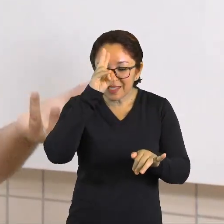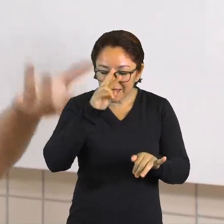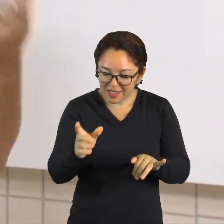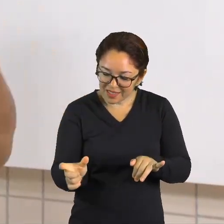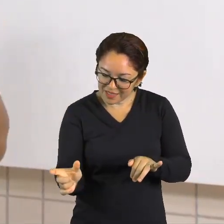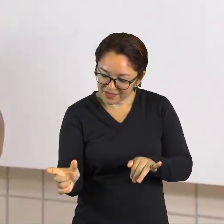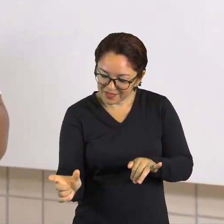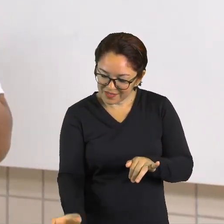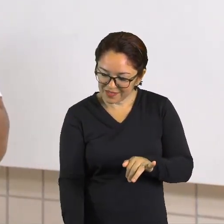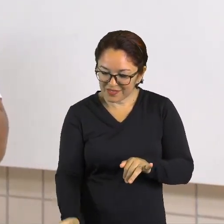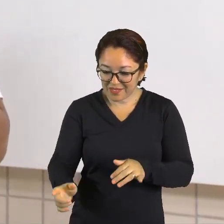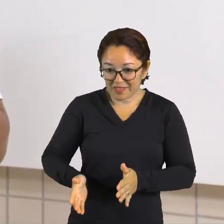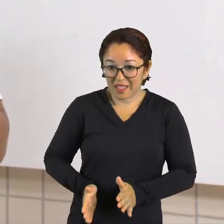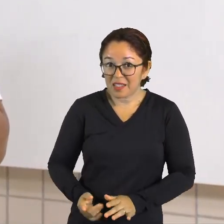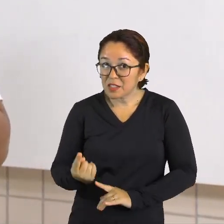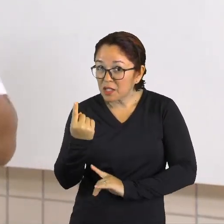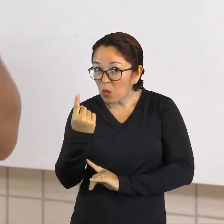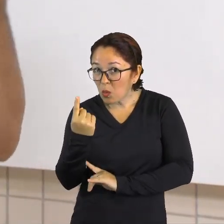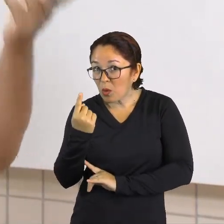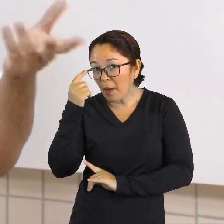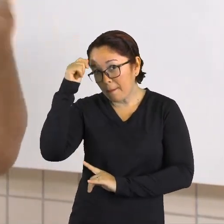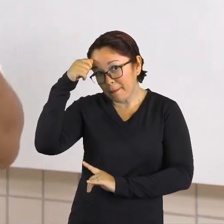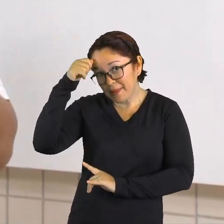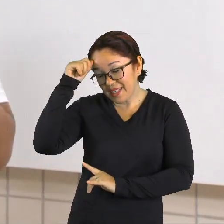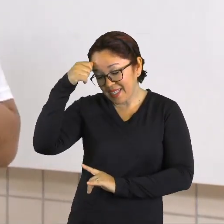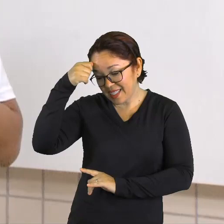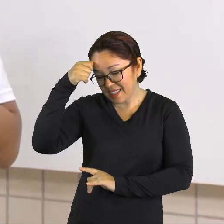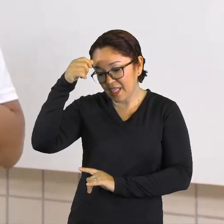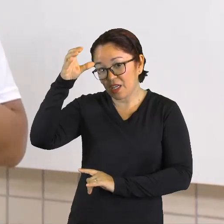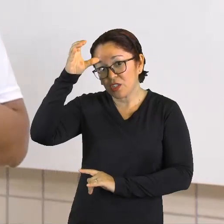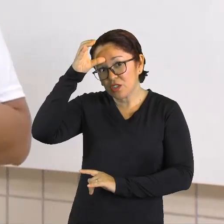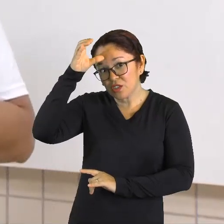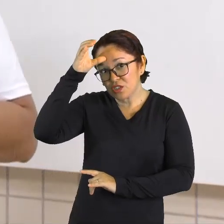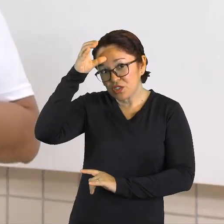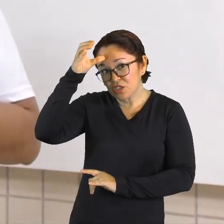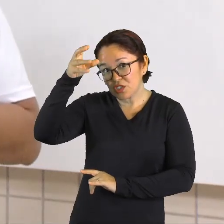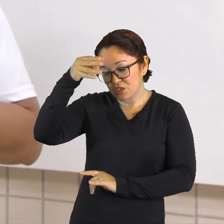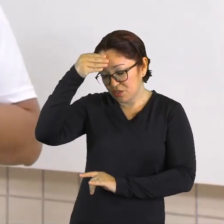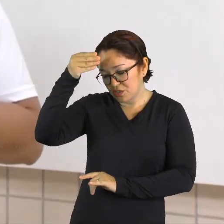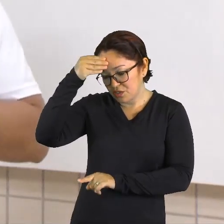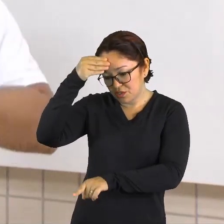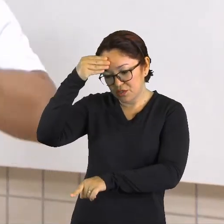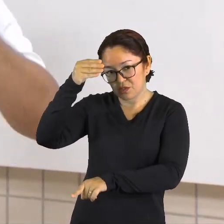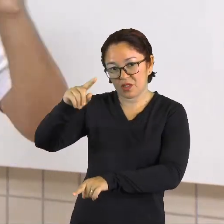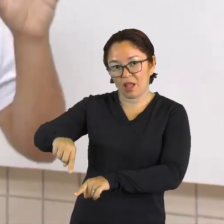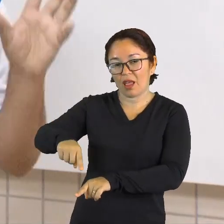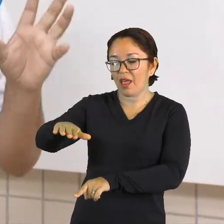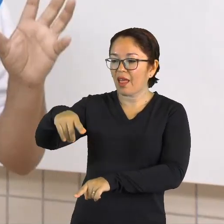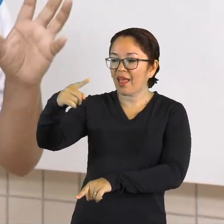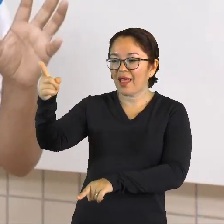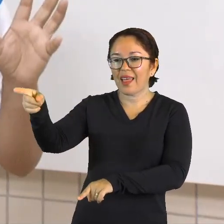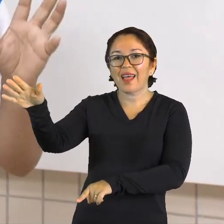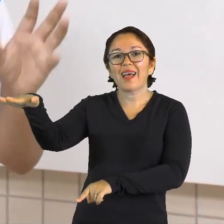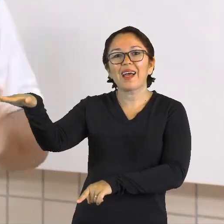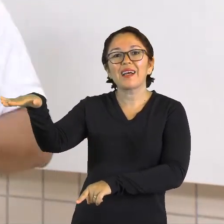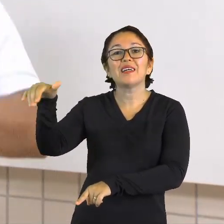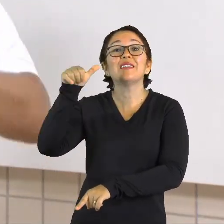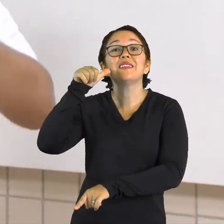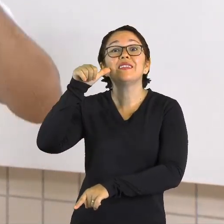acabou sendo a filhada da menina bonita do laço de fita, certo? Uma história bem bacana,